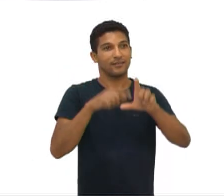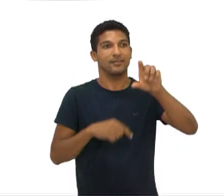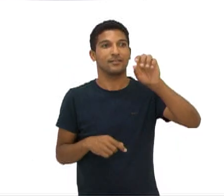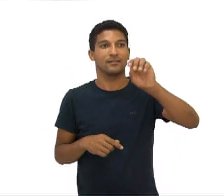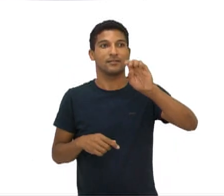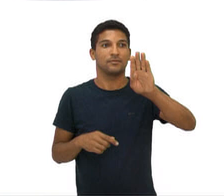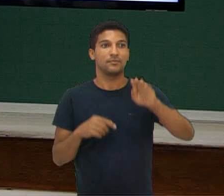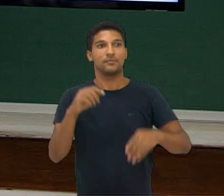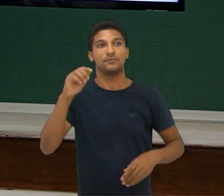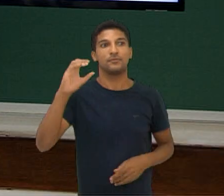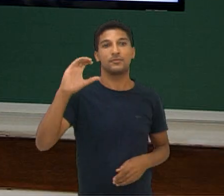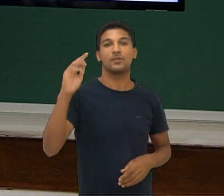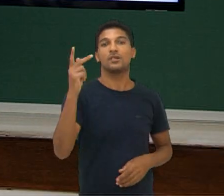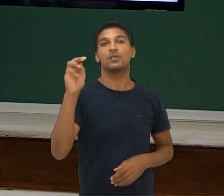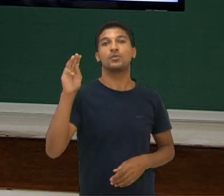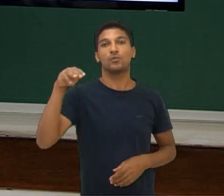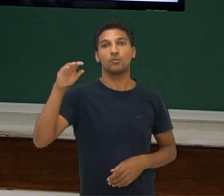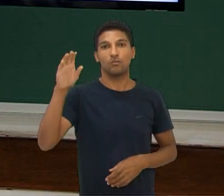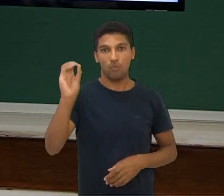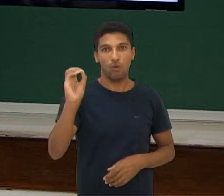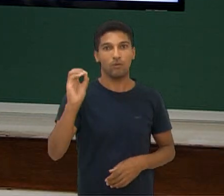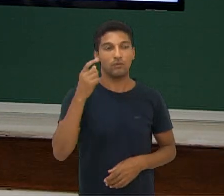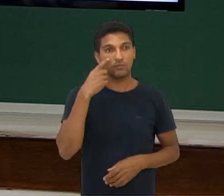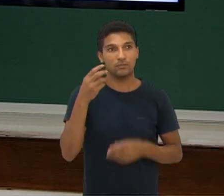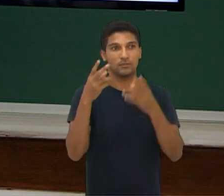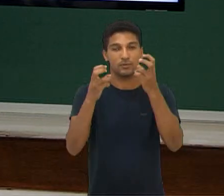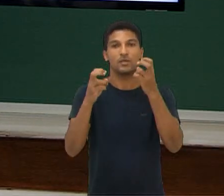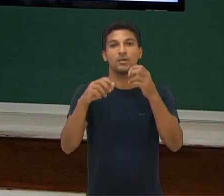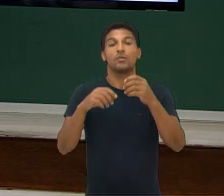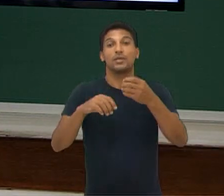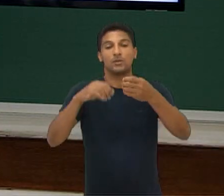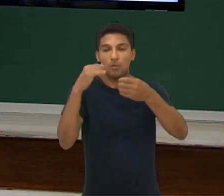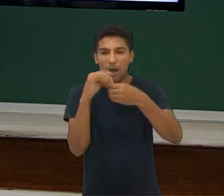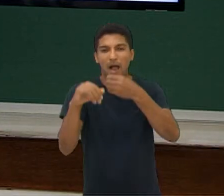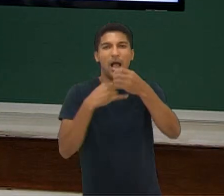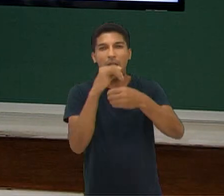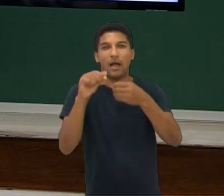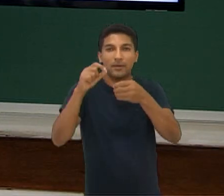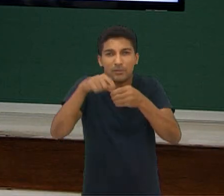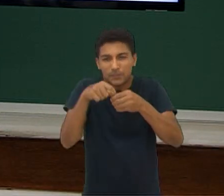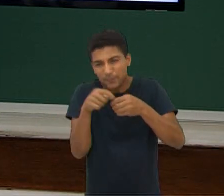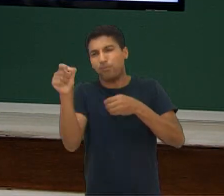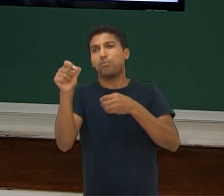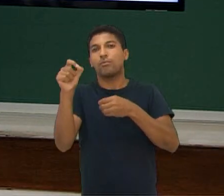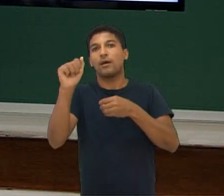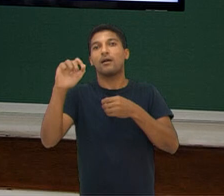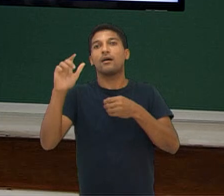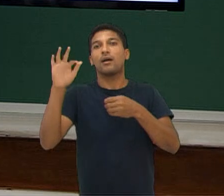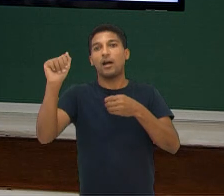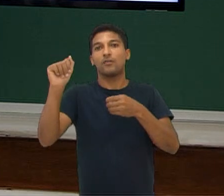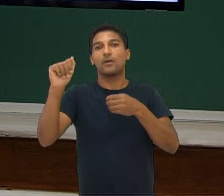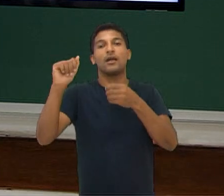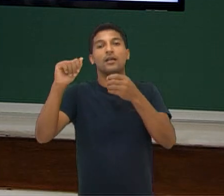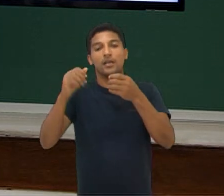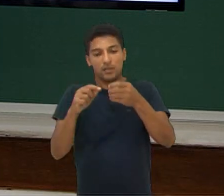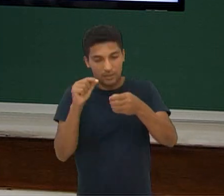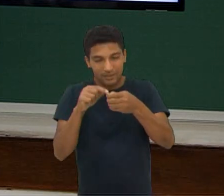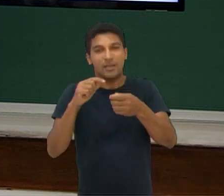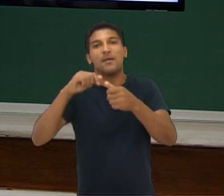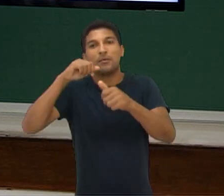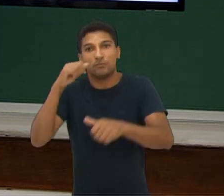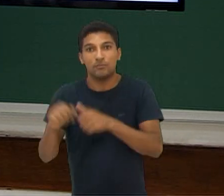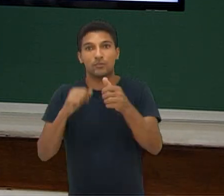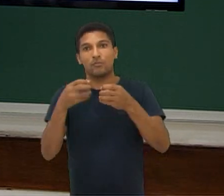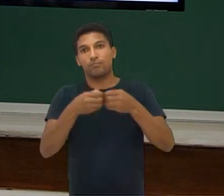beleza? Tranquilo? Então, ao emitir uma radiação alfa, o polônio se transforma no chumbo de